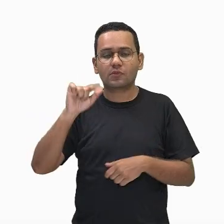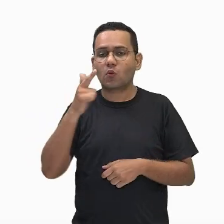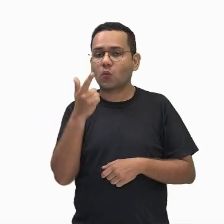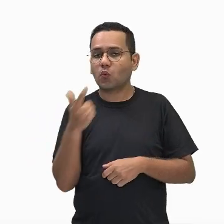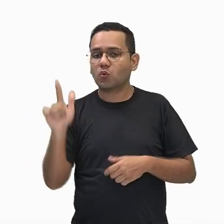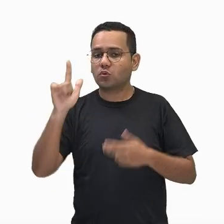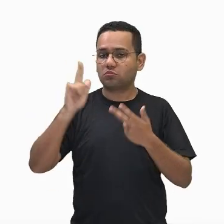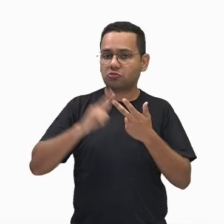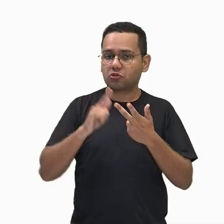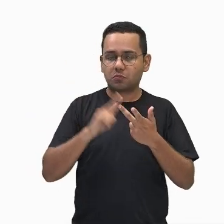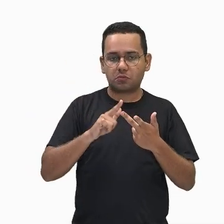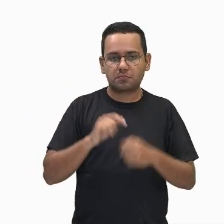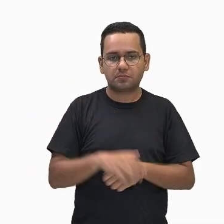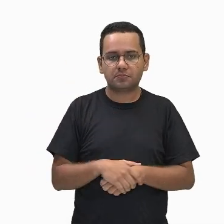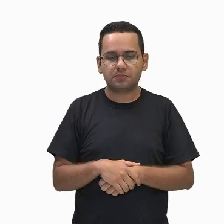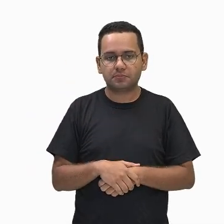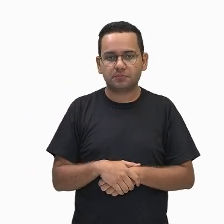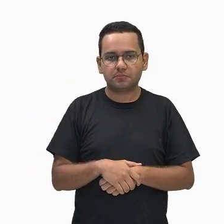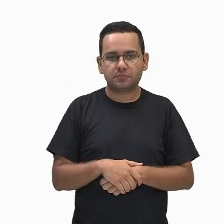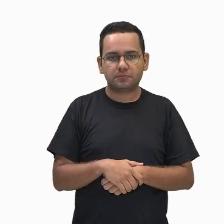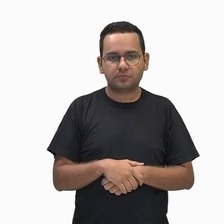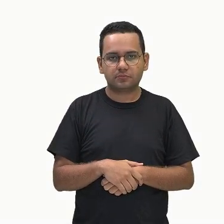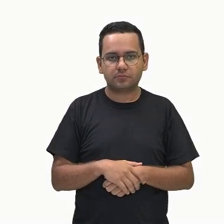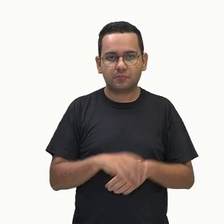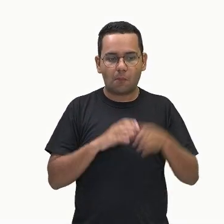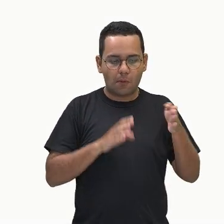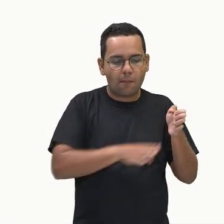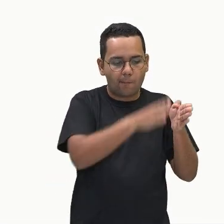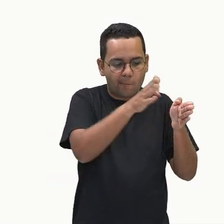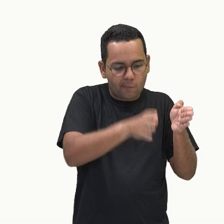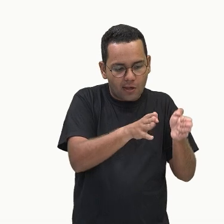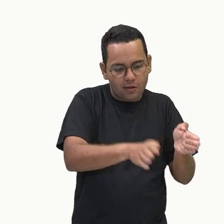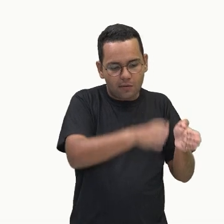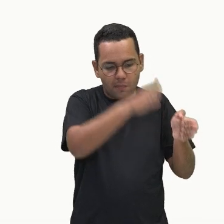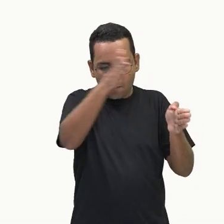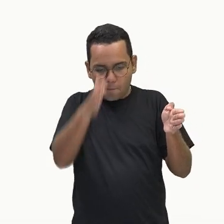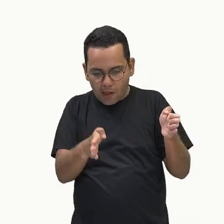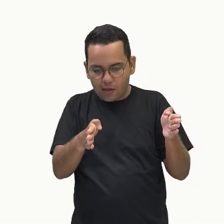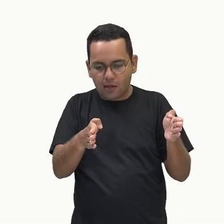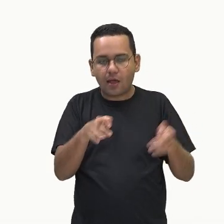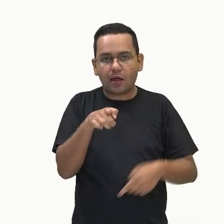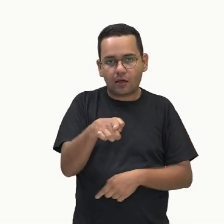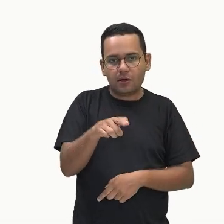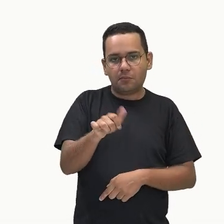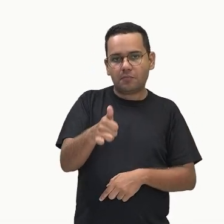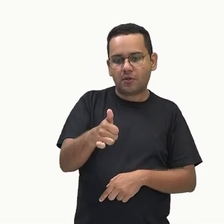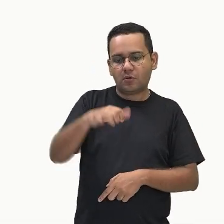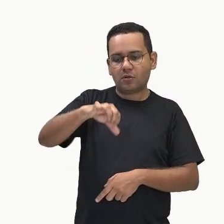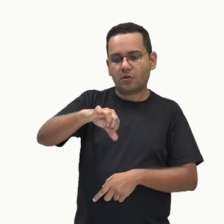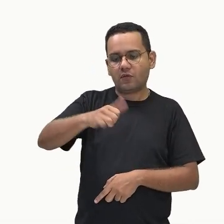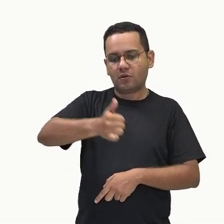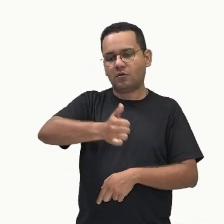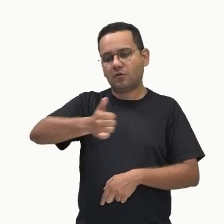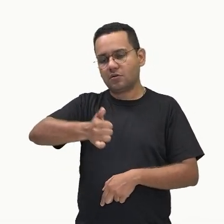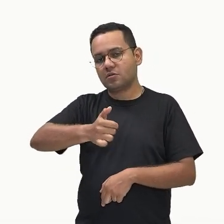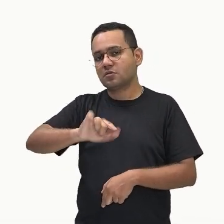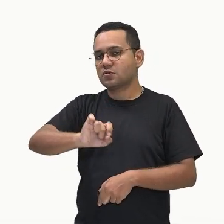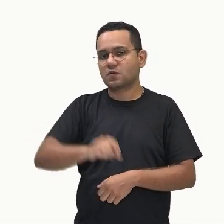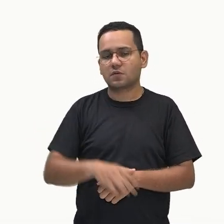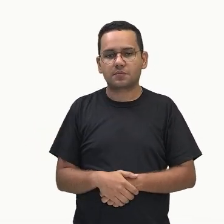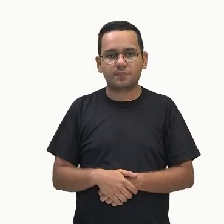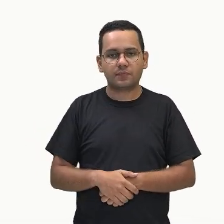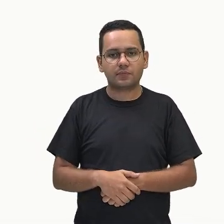modelo é o modelo de Rutherford. Rutherford, em 1911, ele era um